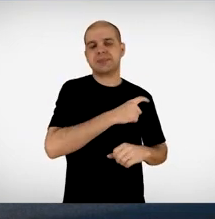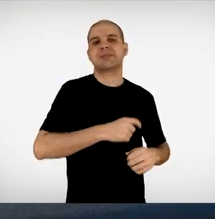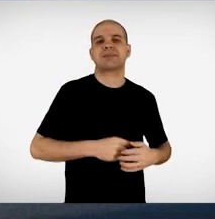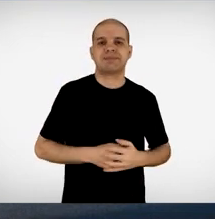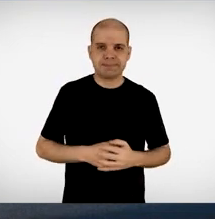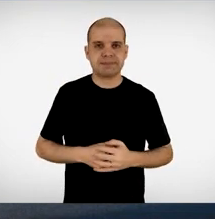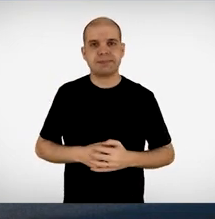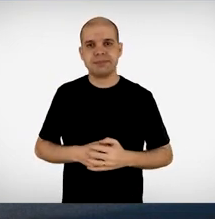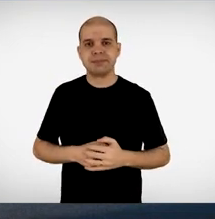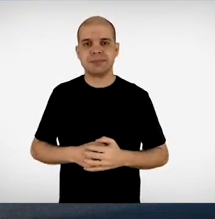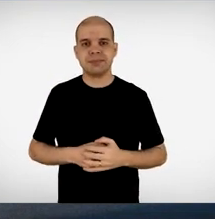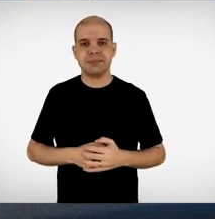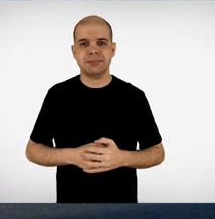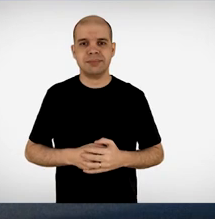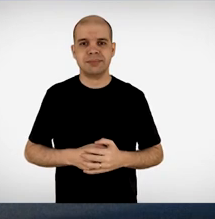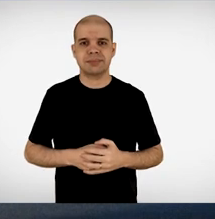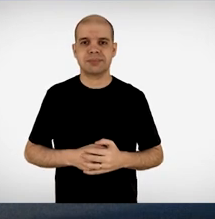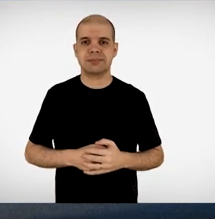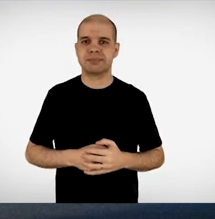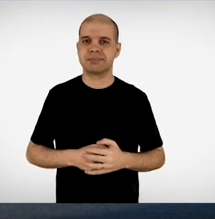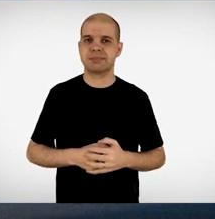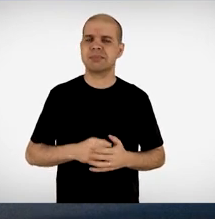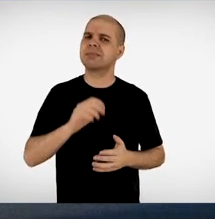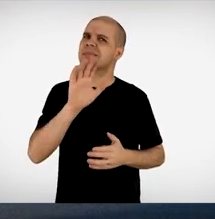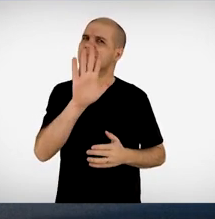menos angustiada, né? Naquele final.